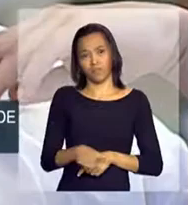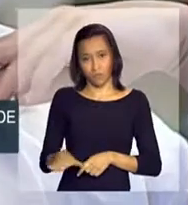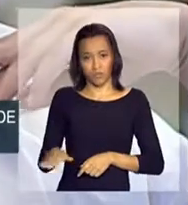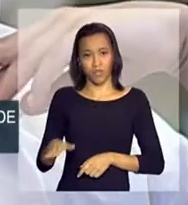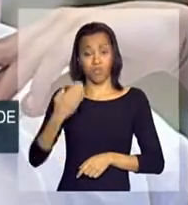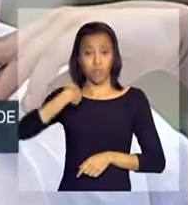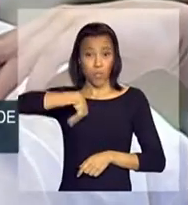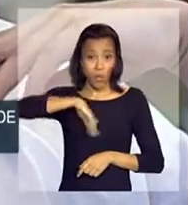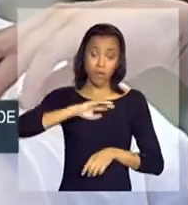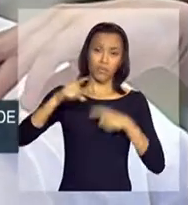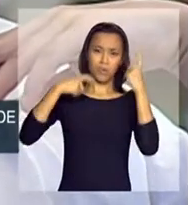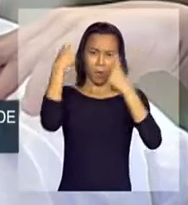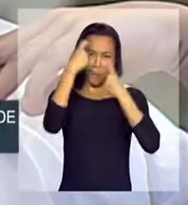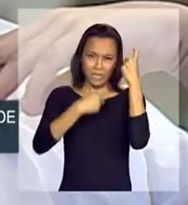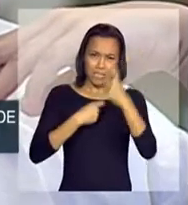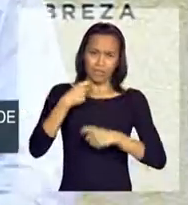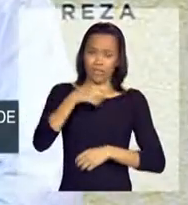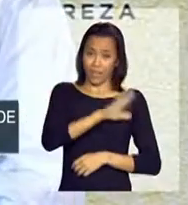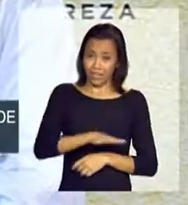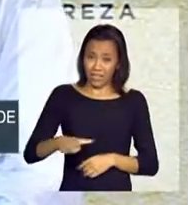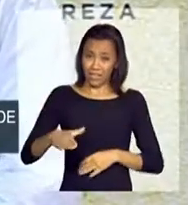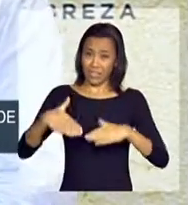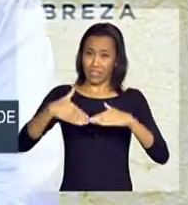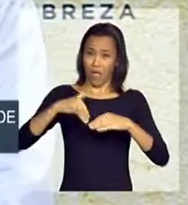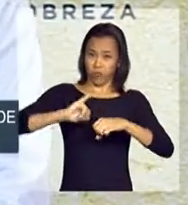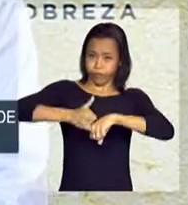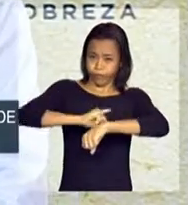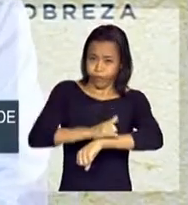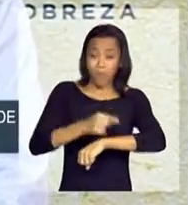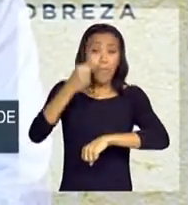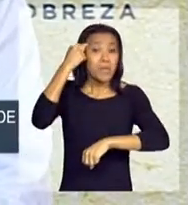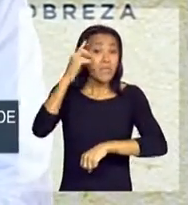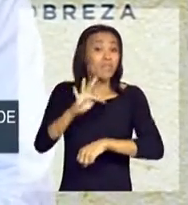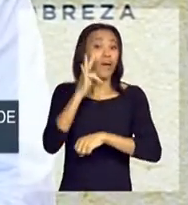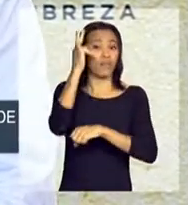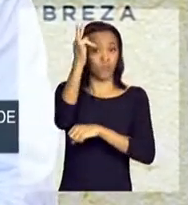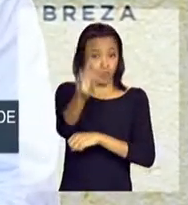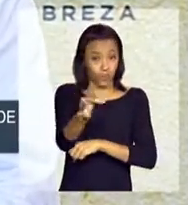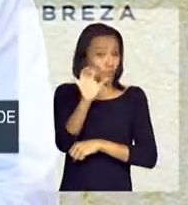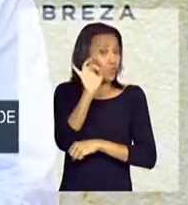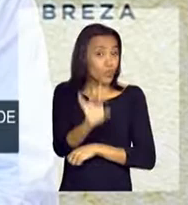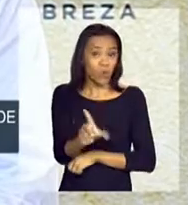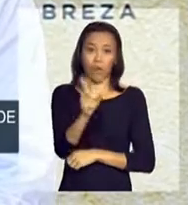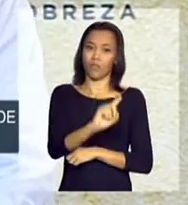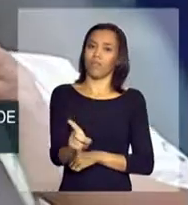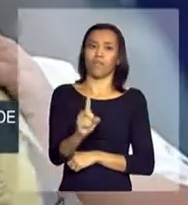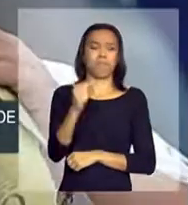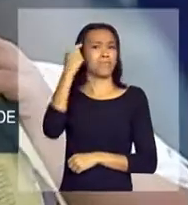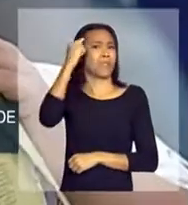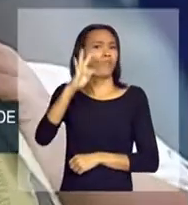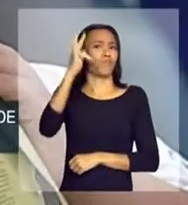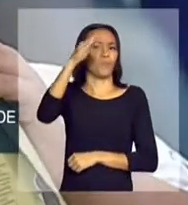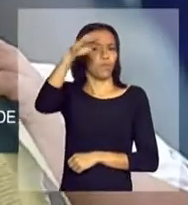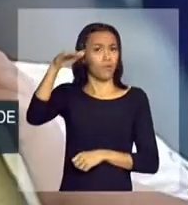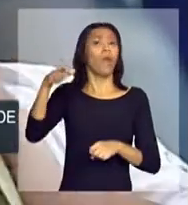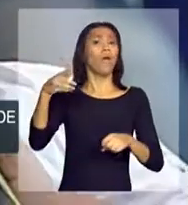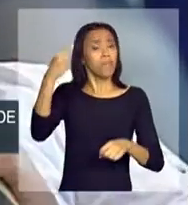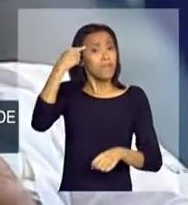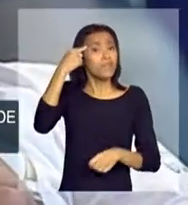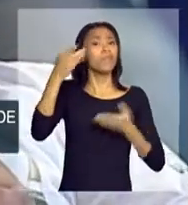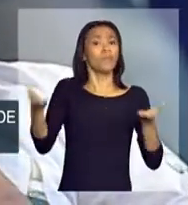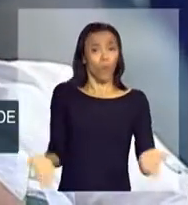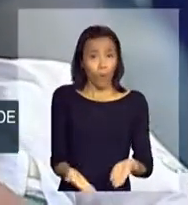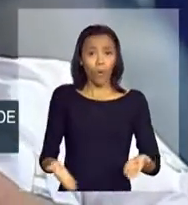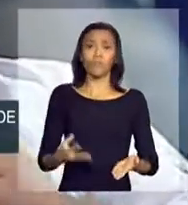da criança está acima do peso não é só pensando lá no futuro né só pensando que ela tá adulto é hoje também